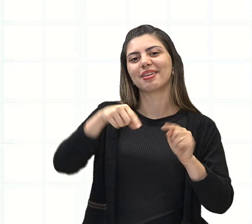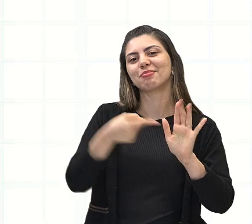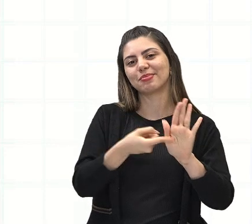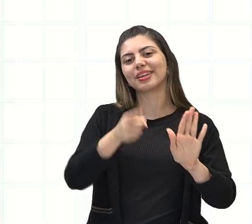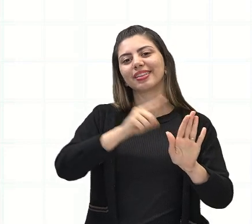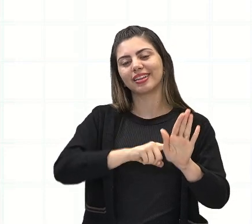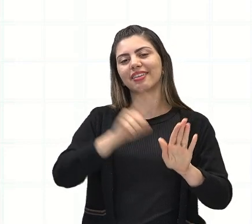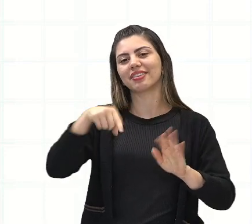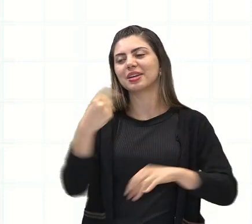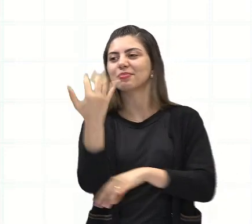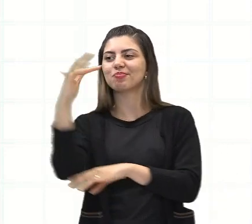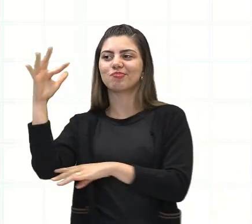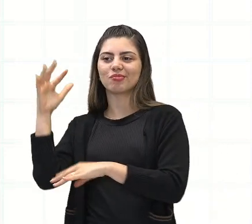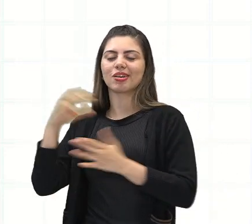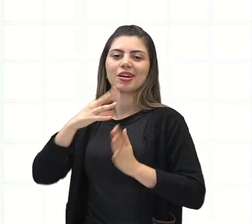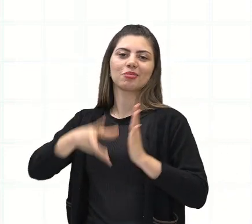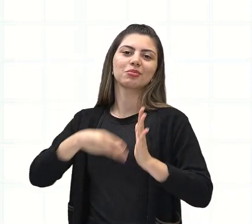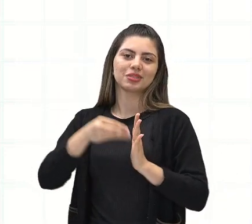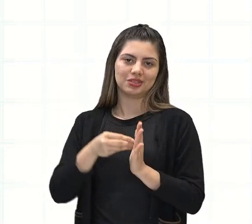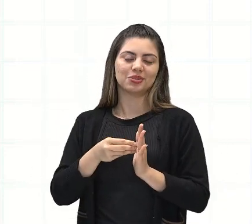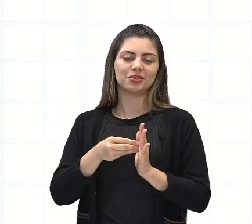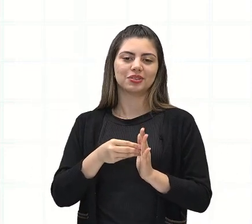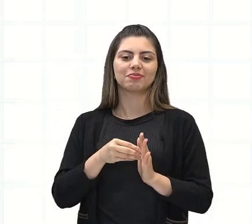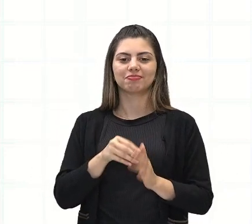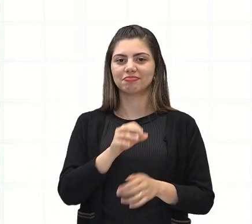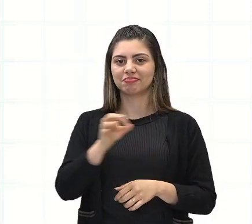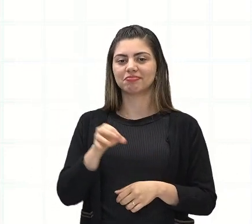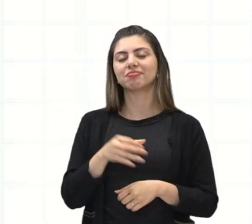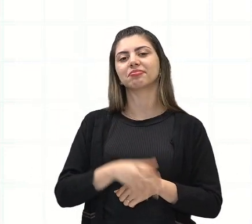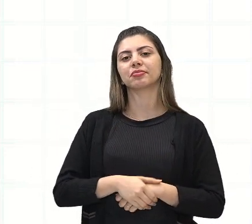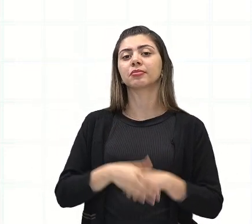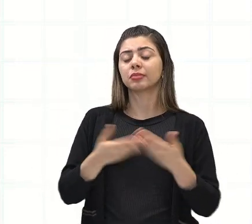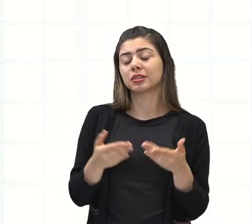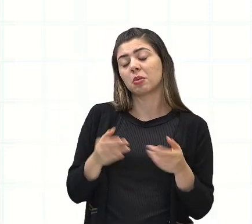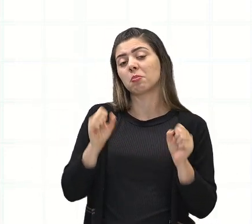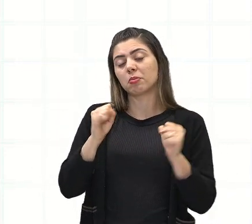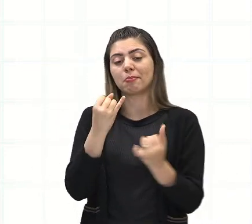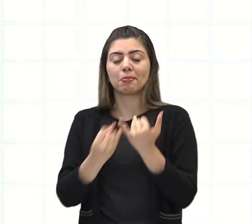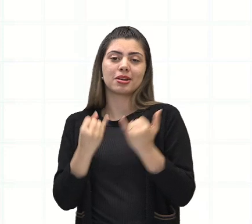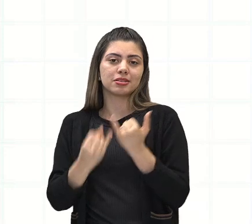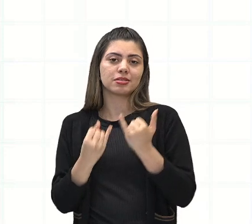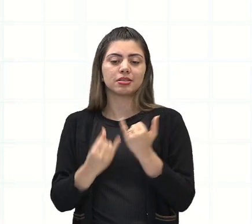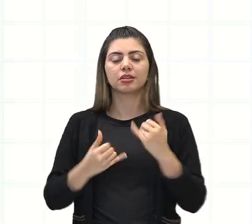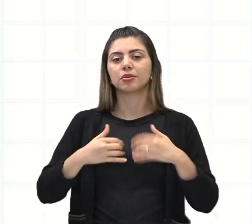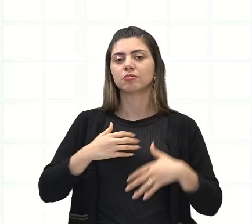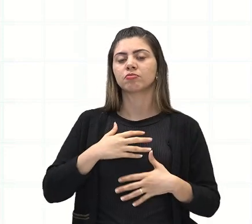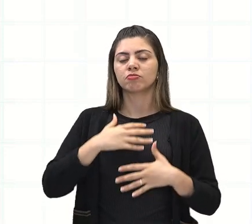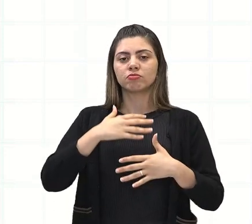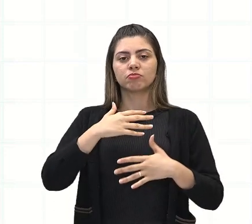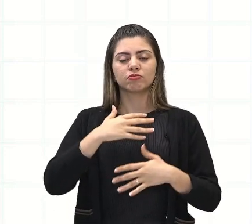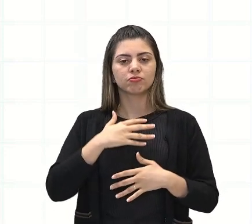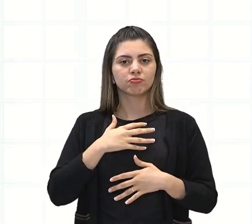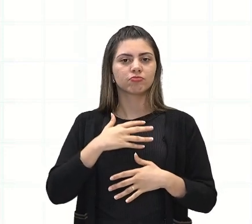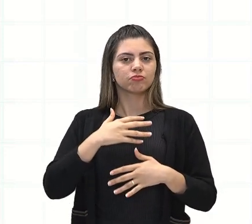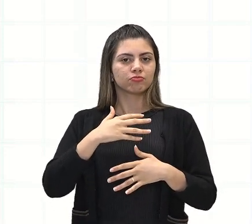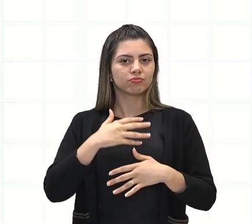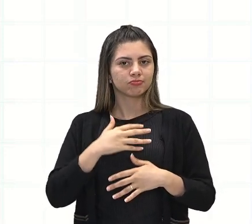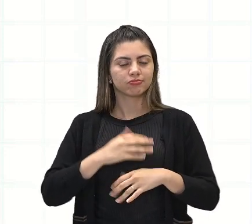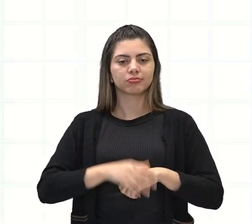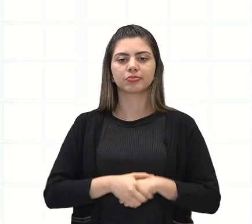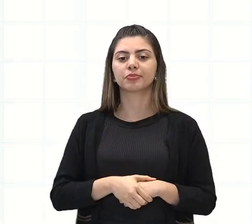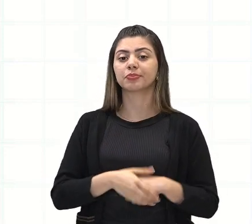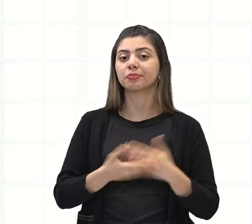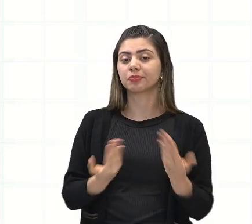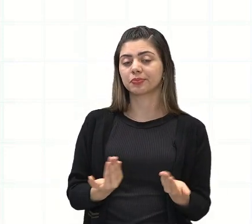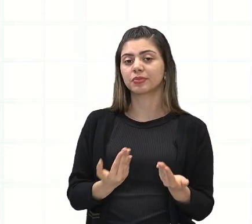da Amazônia, da floresta enquanto o pulmão, fazendo essa comparação. Ah, a Amazônia é como um pulmão. Não, estamos